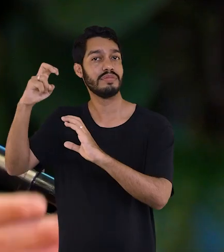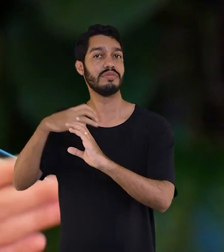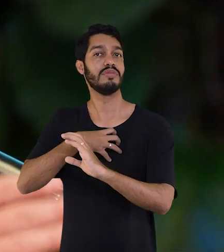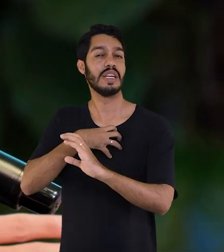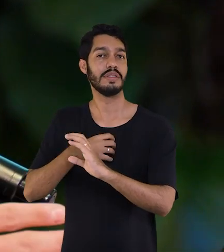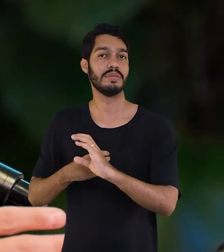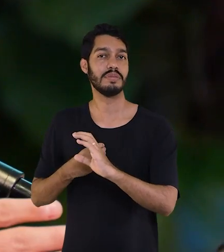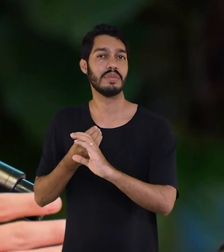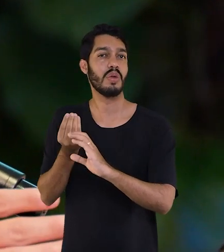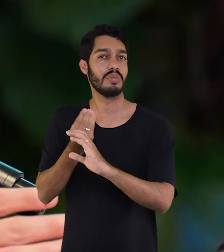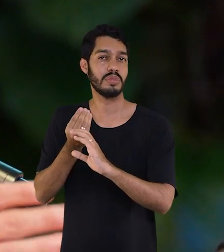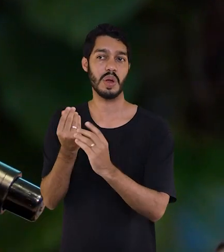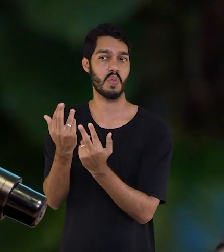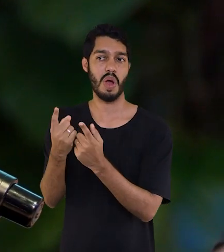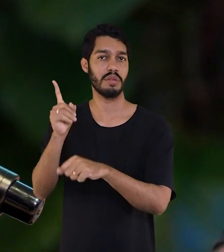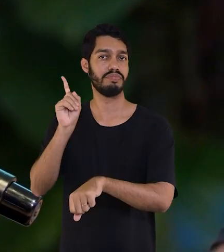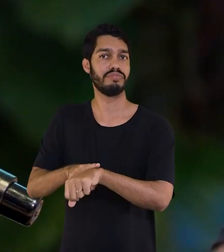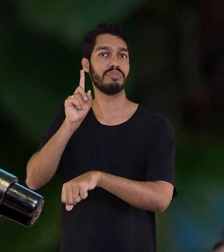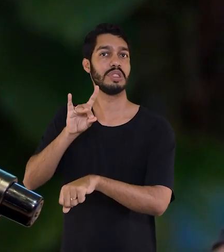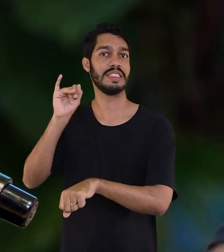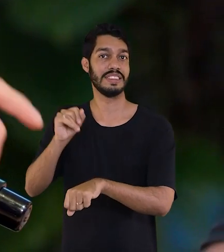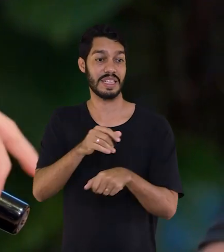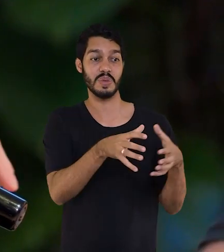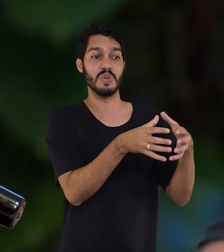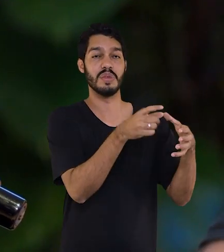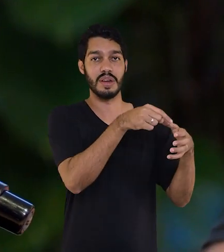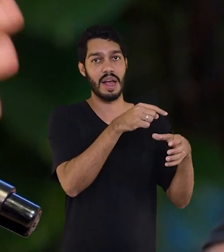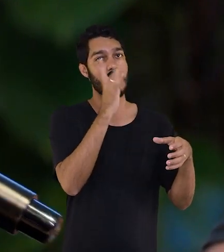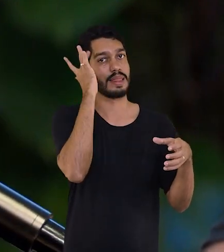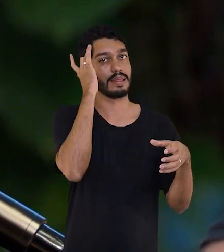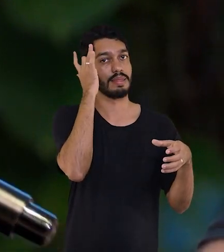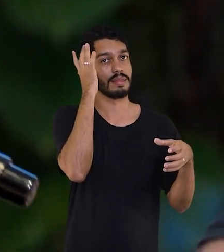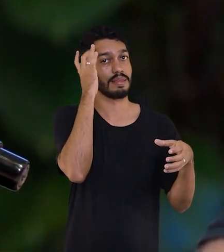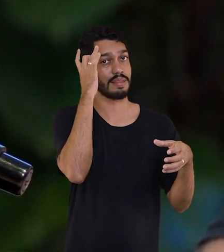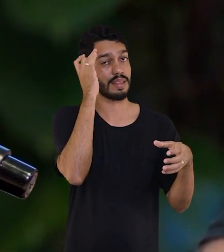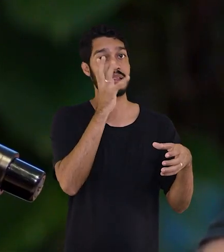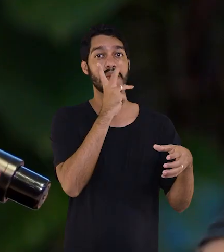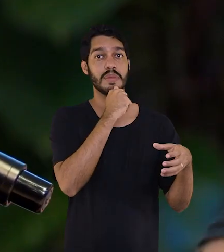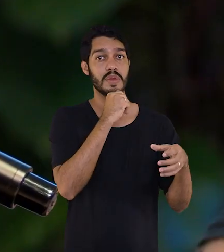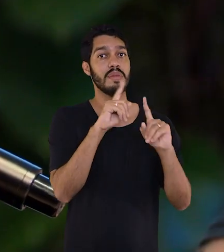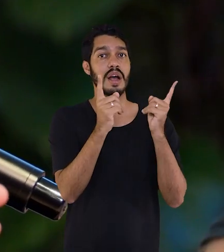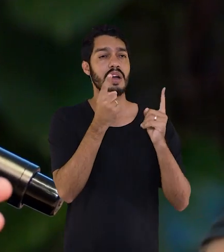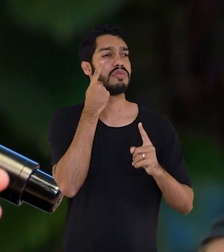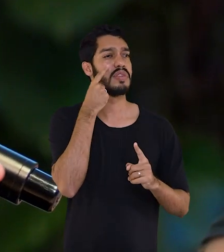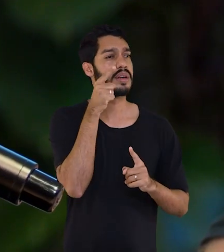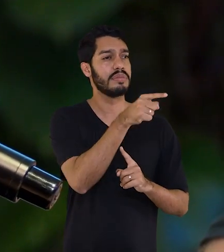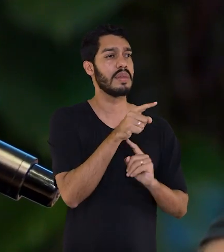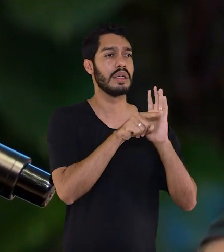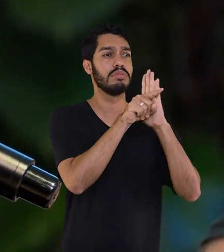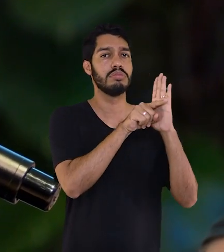o grupo que usou a inteligência artificial fez assim, quase que no mesmo dia, enquanto que o outro grupo demorou um pouco mais de